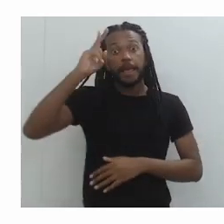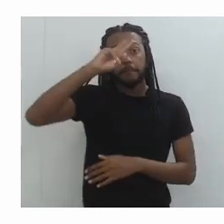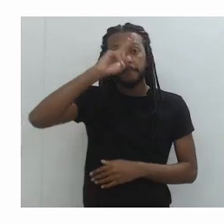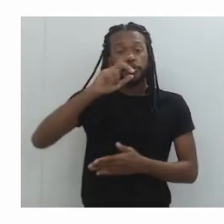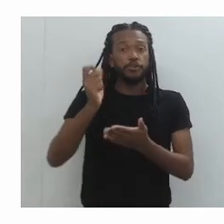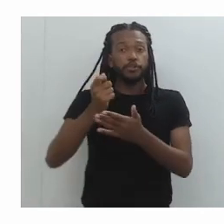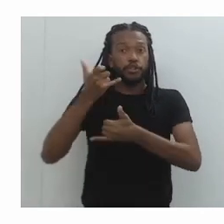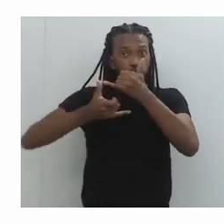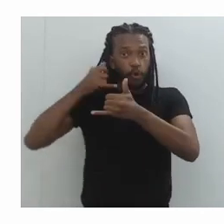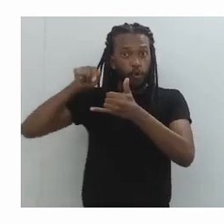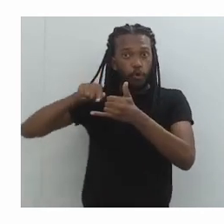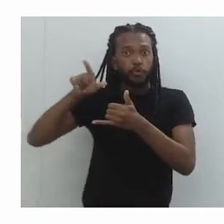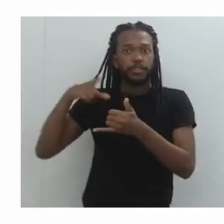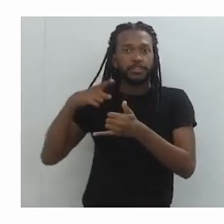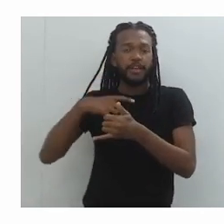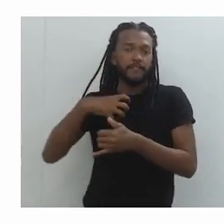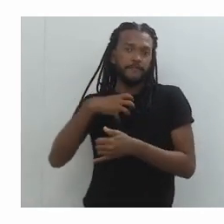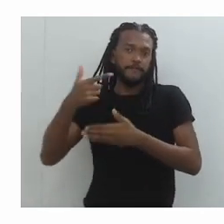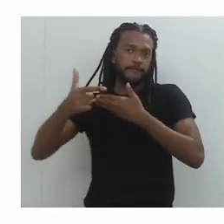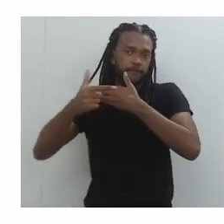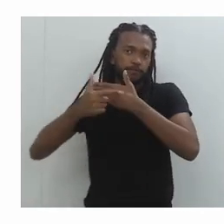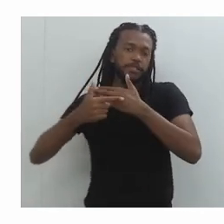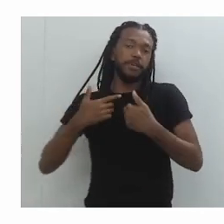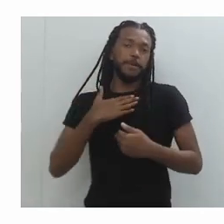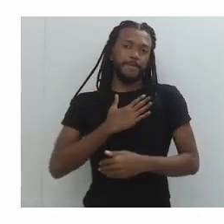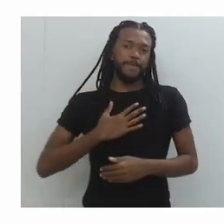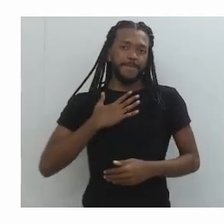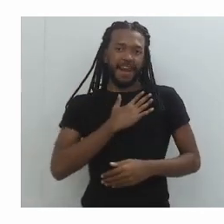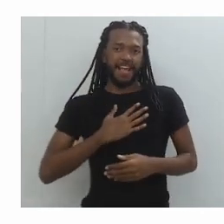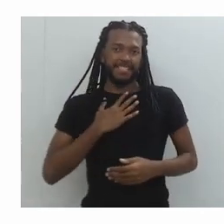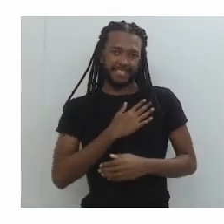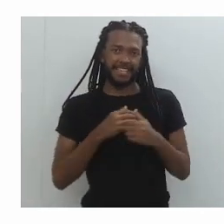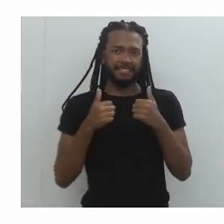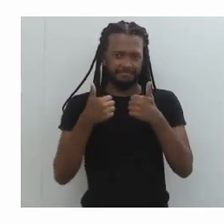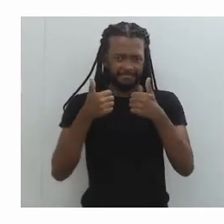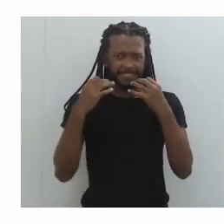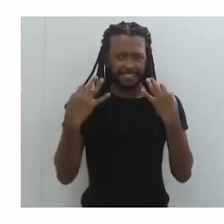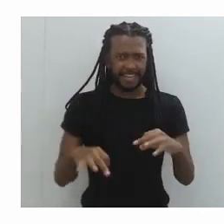essa função do prazer, tá certo?